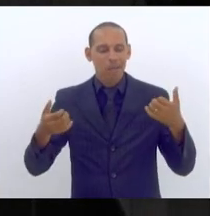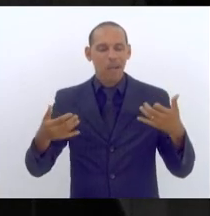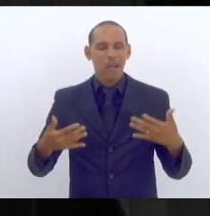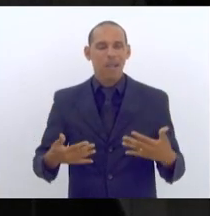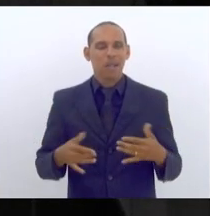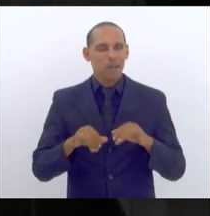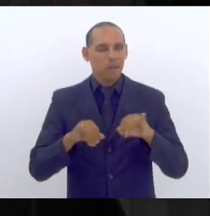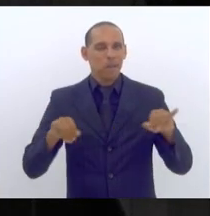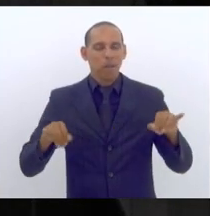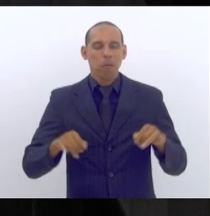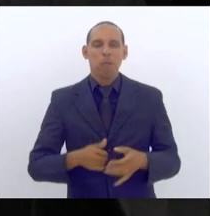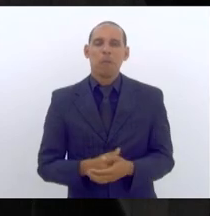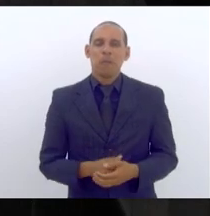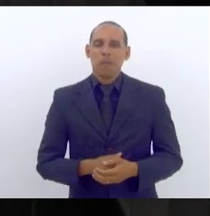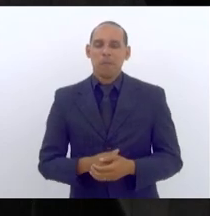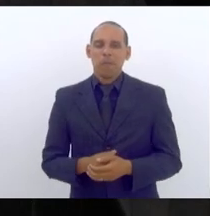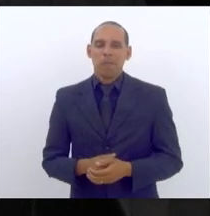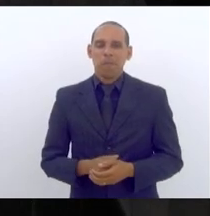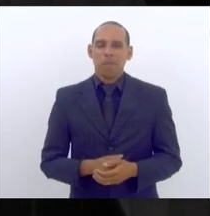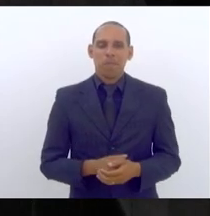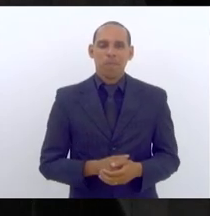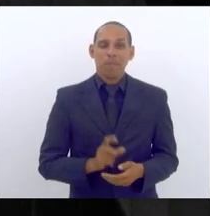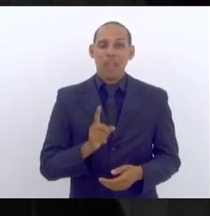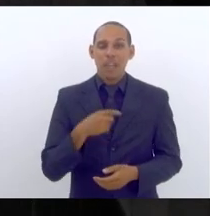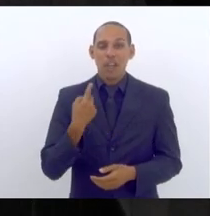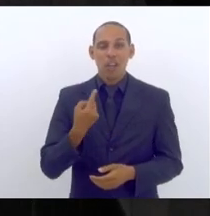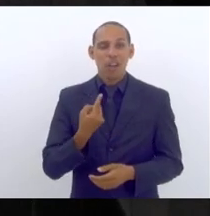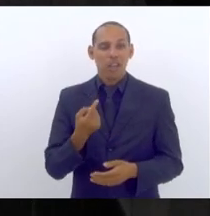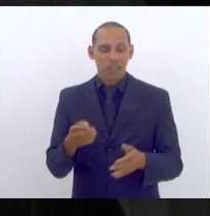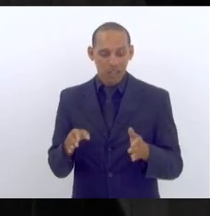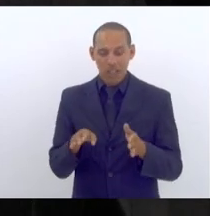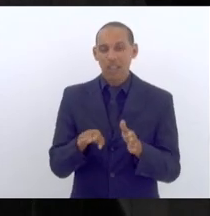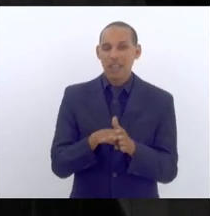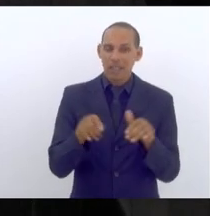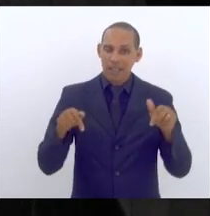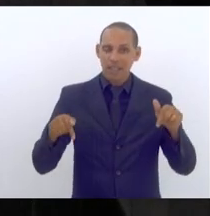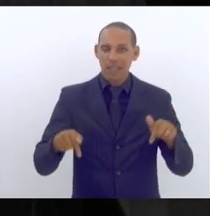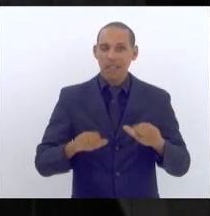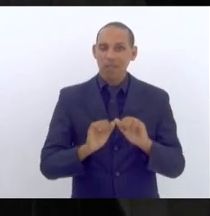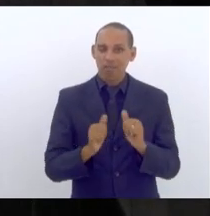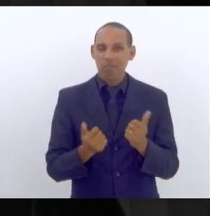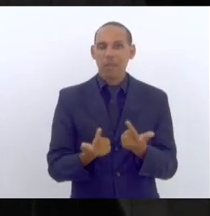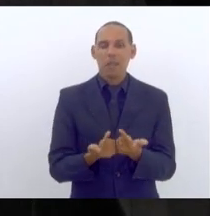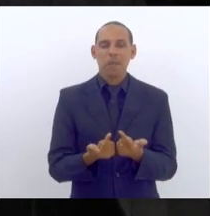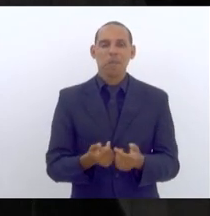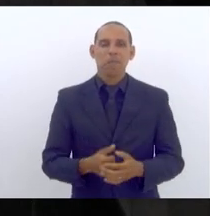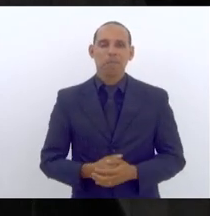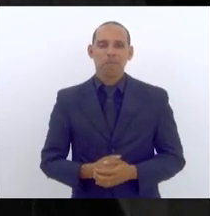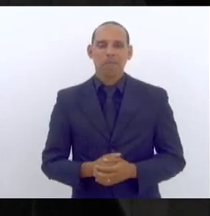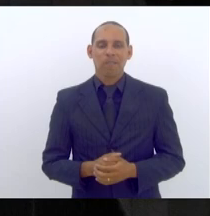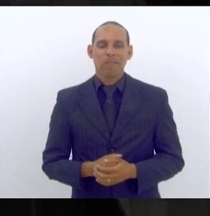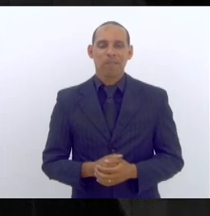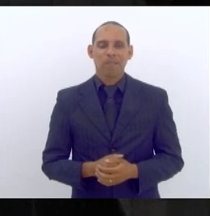que chegamos a esta casa de leis